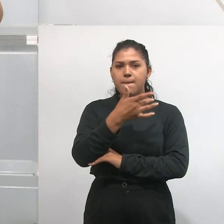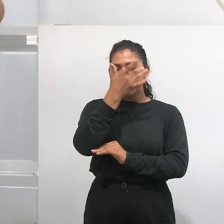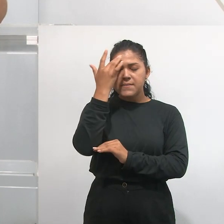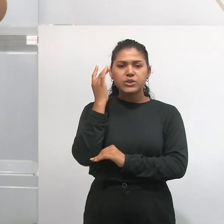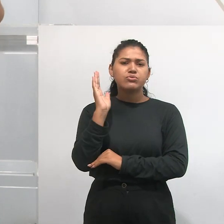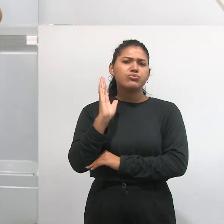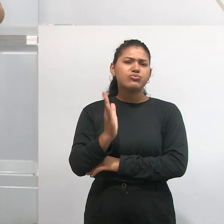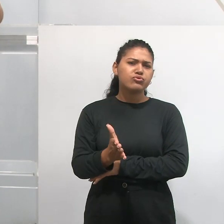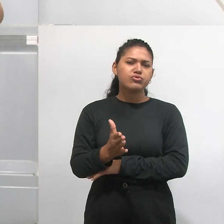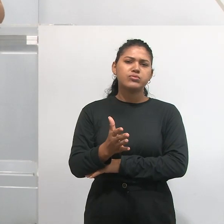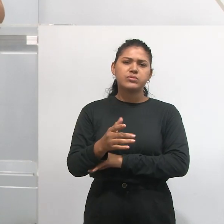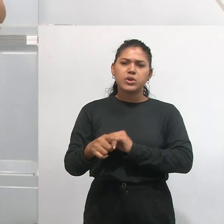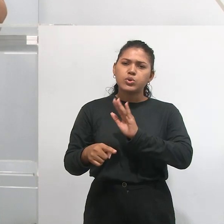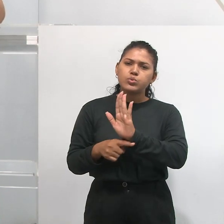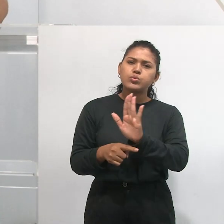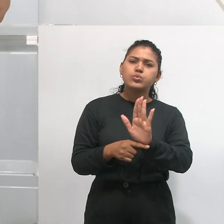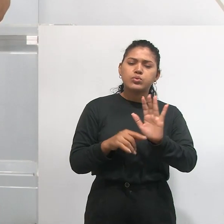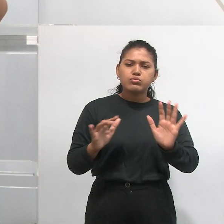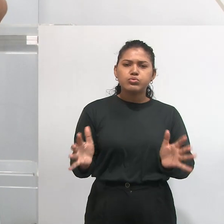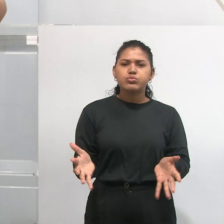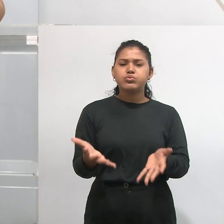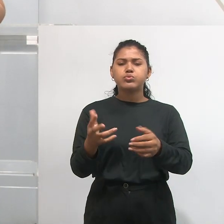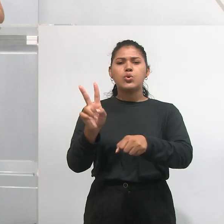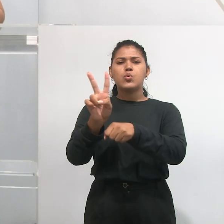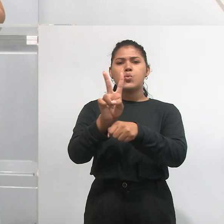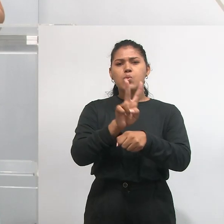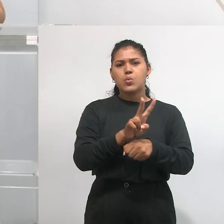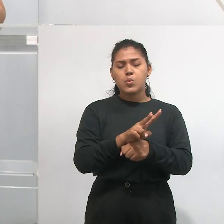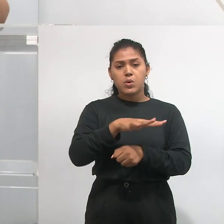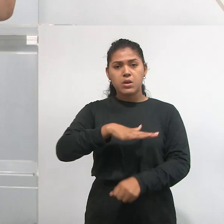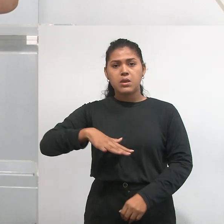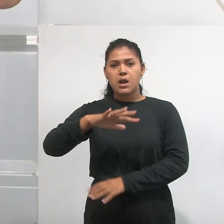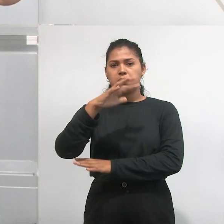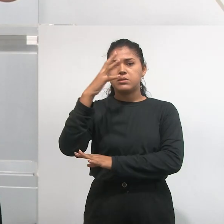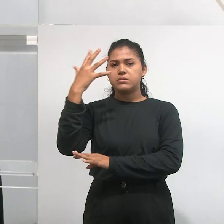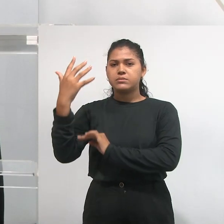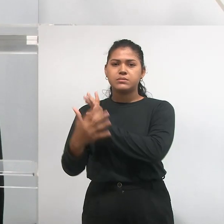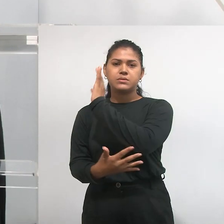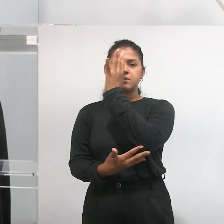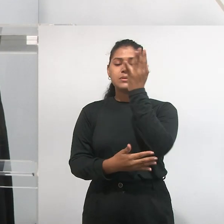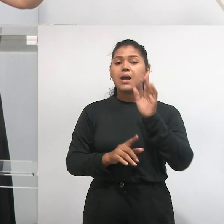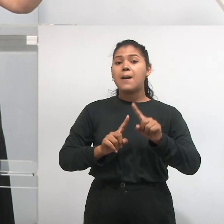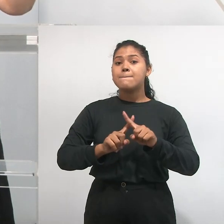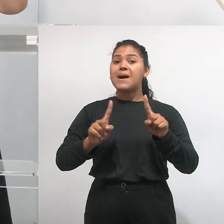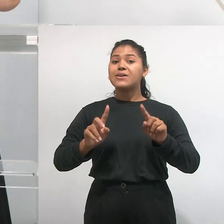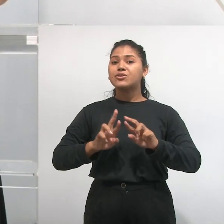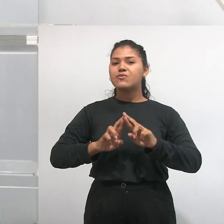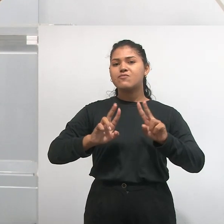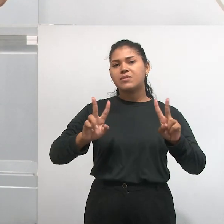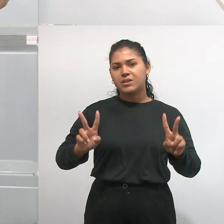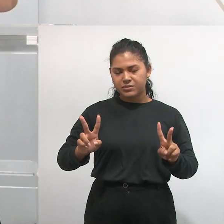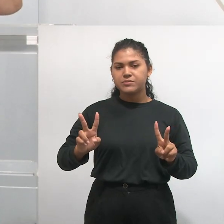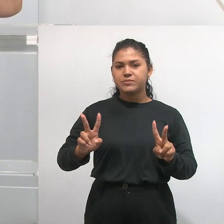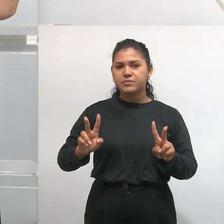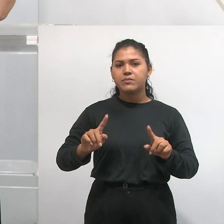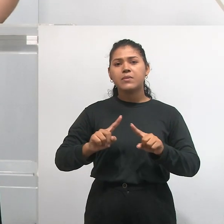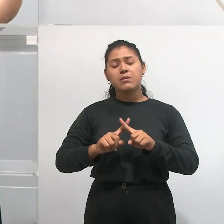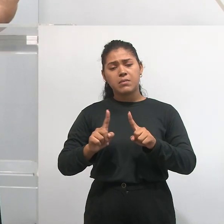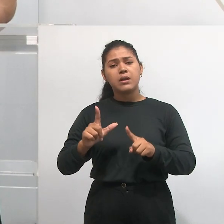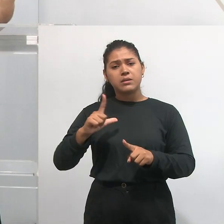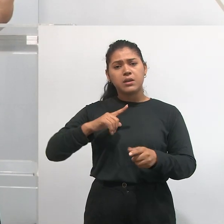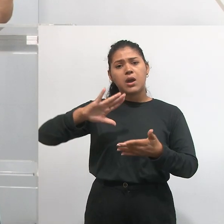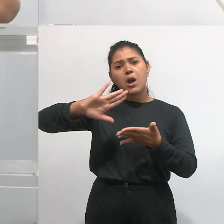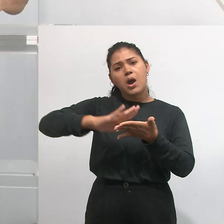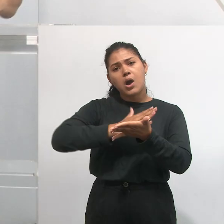eles contribuem, né, eles beneficiam o meio ambiente, mas numa outra ponta, outras pessoas em outros